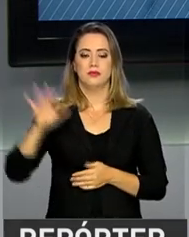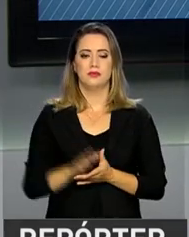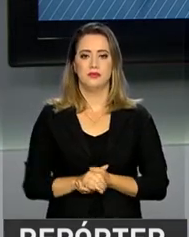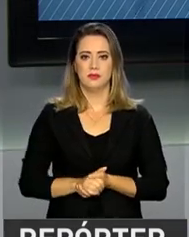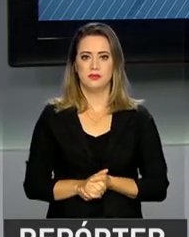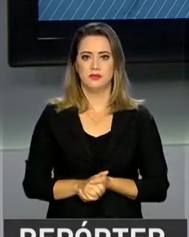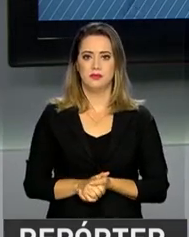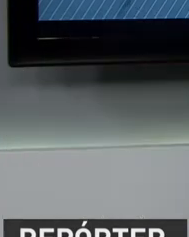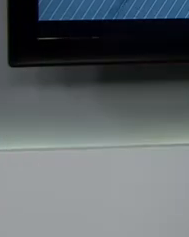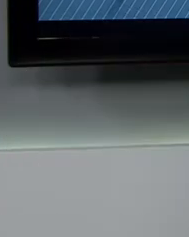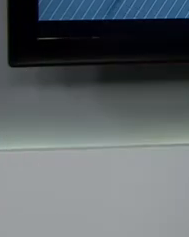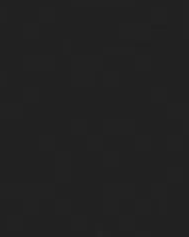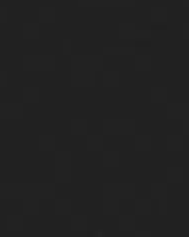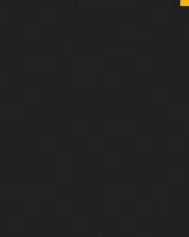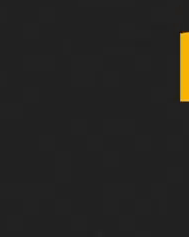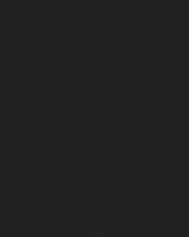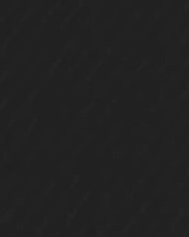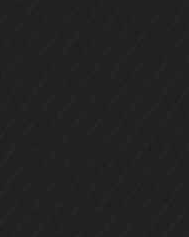federal